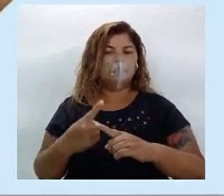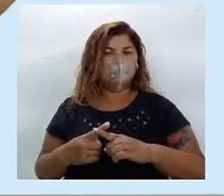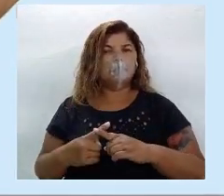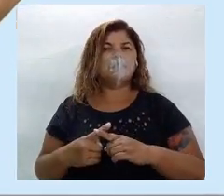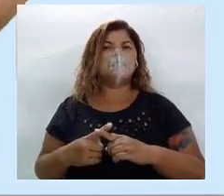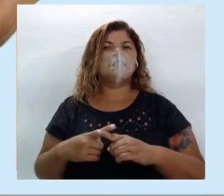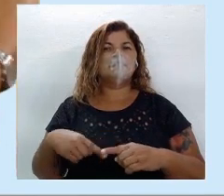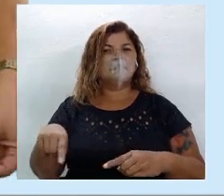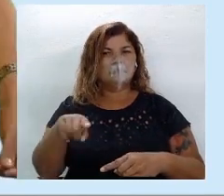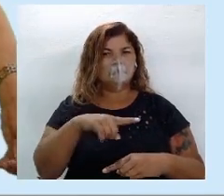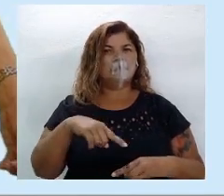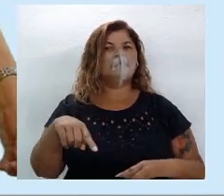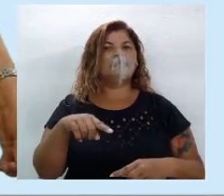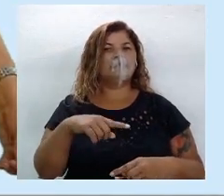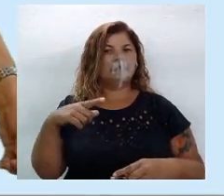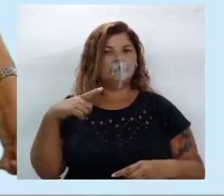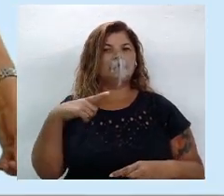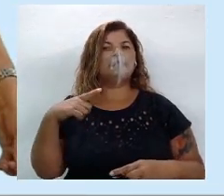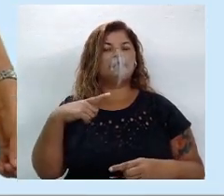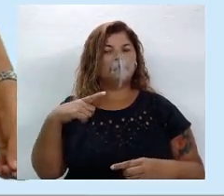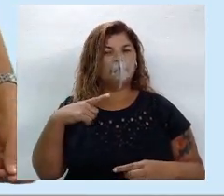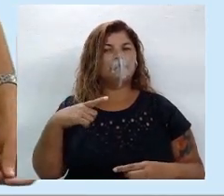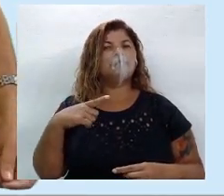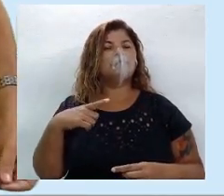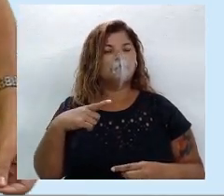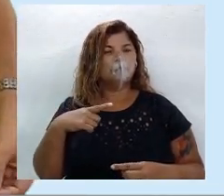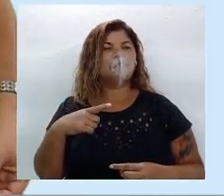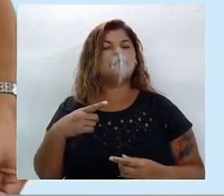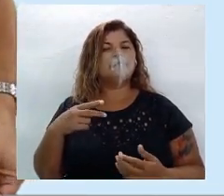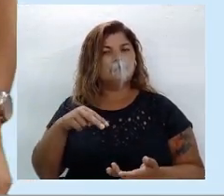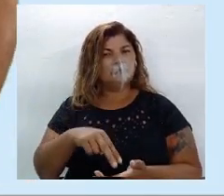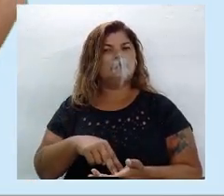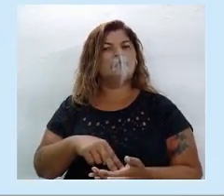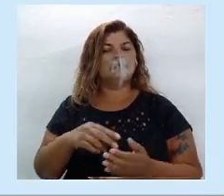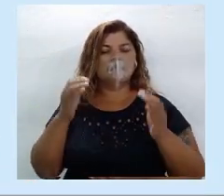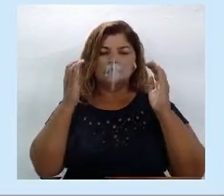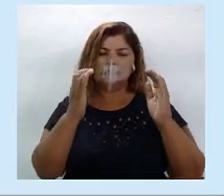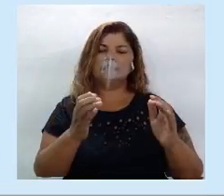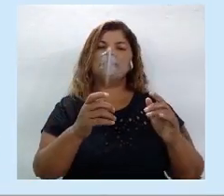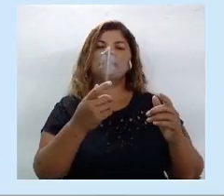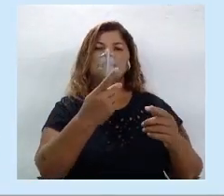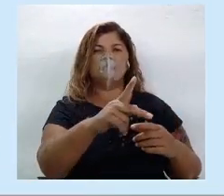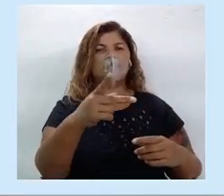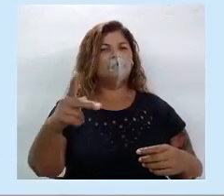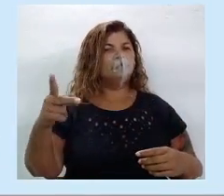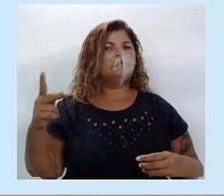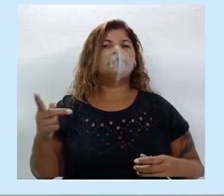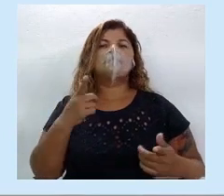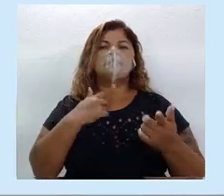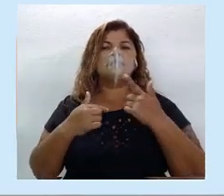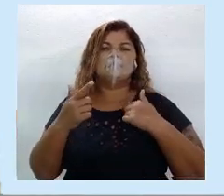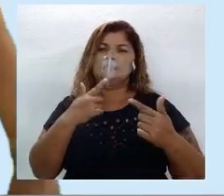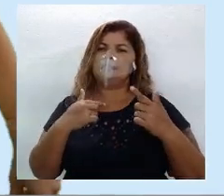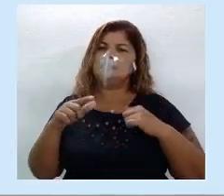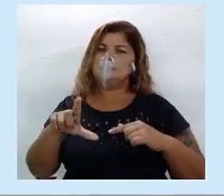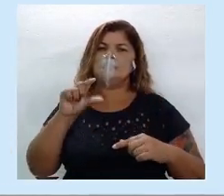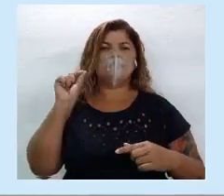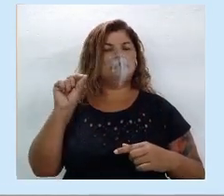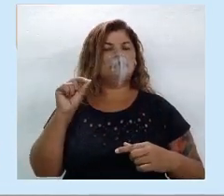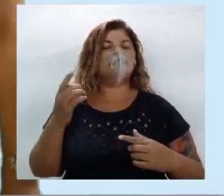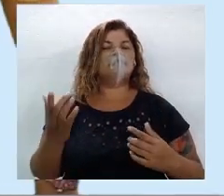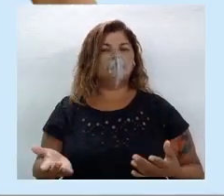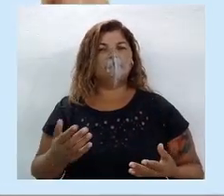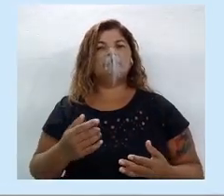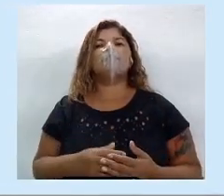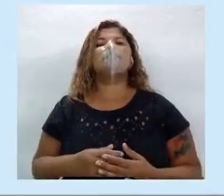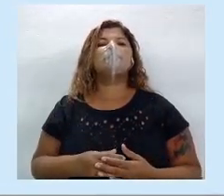você professa, sempre respeitando a igreja do outro. Lembre-se da pluralidade, o respeito, a dignidade